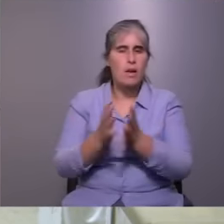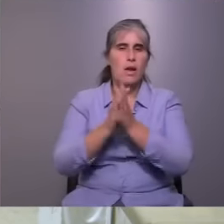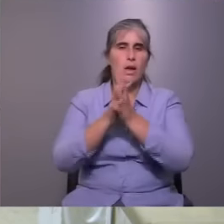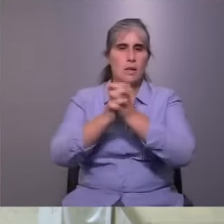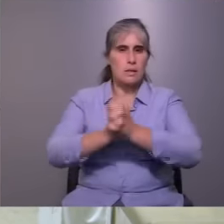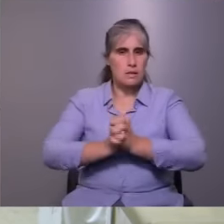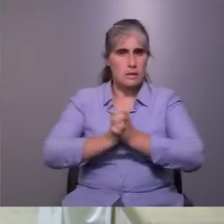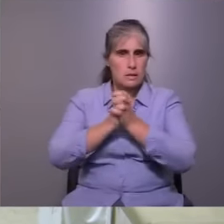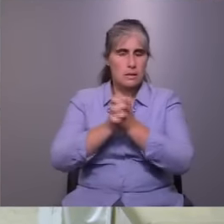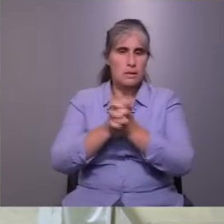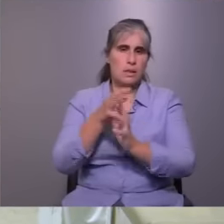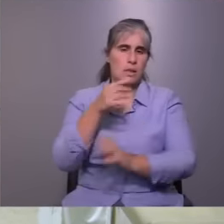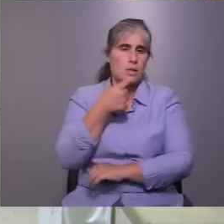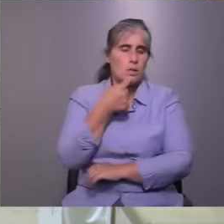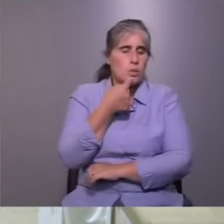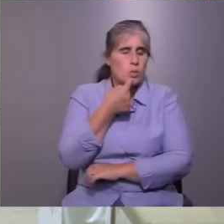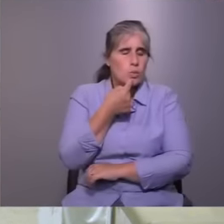Cantamos.